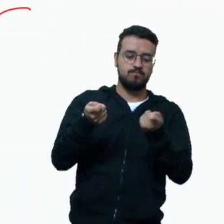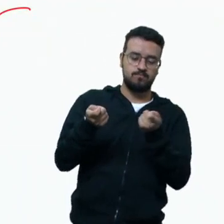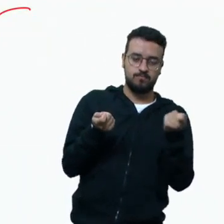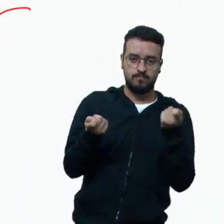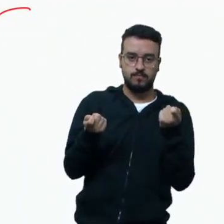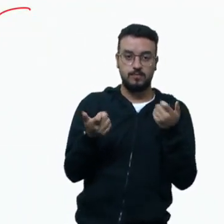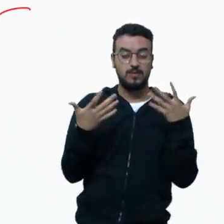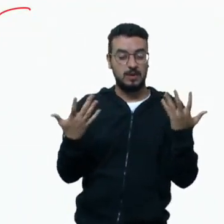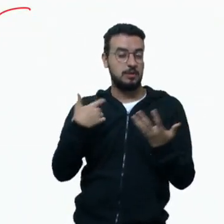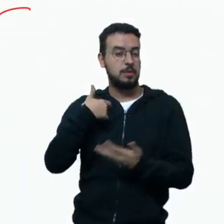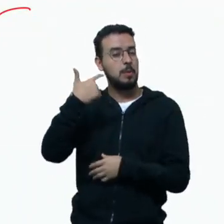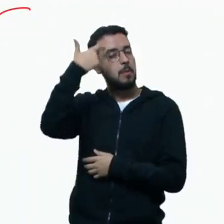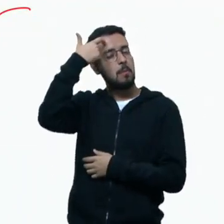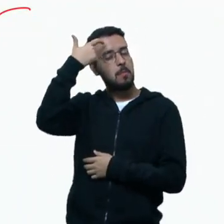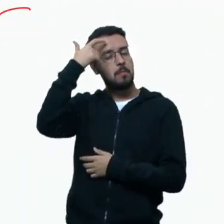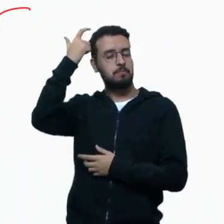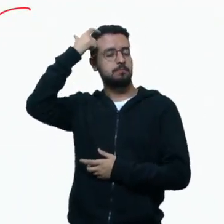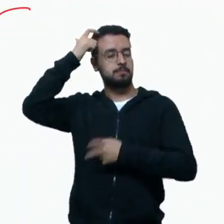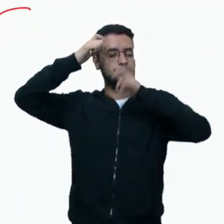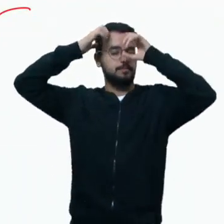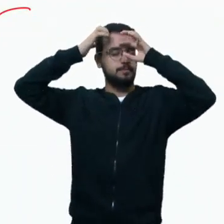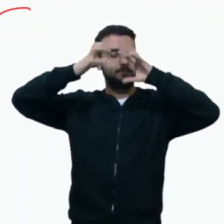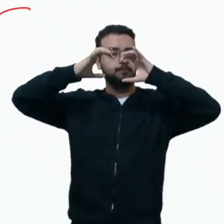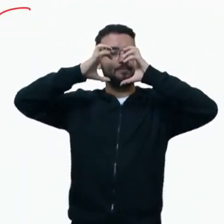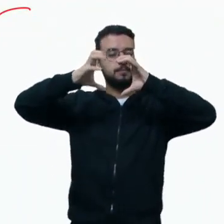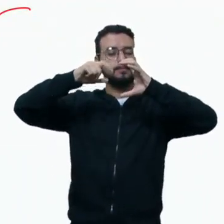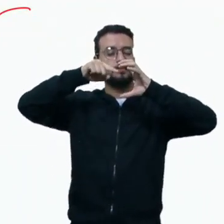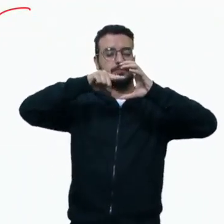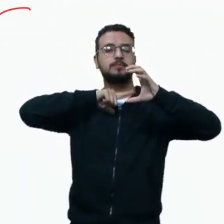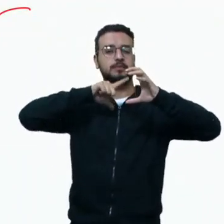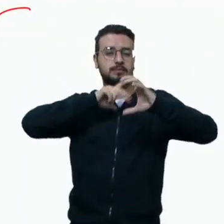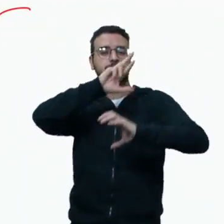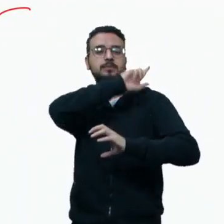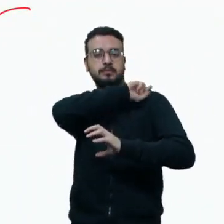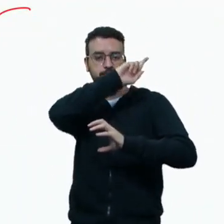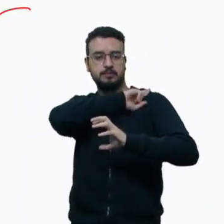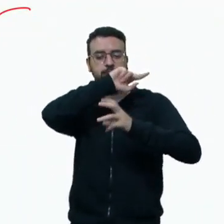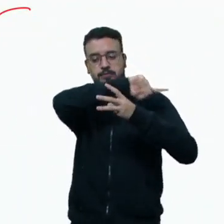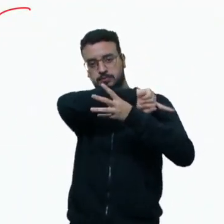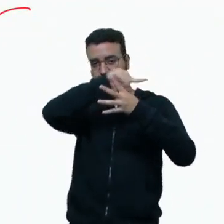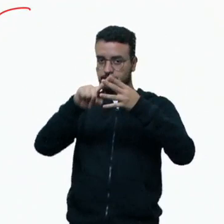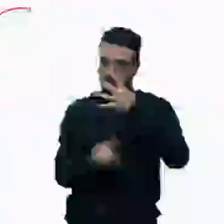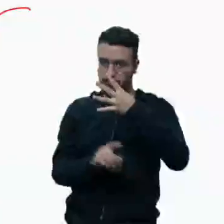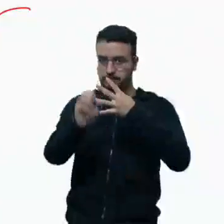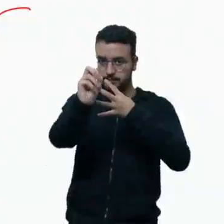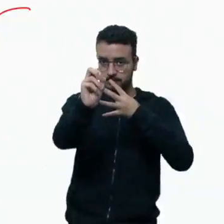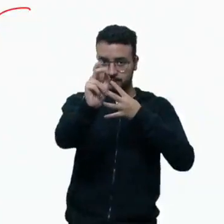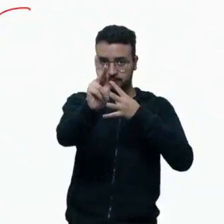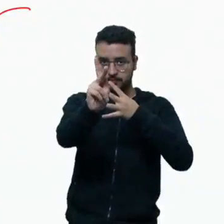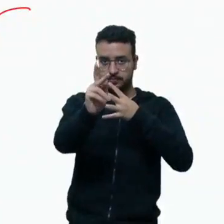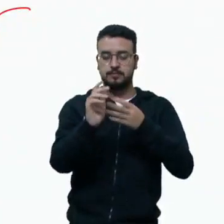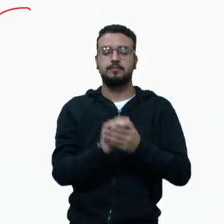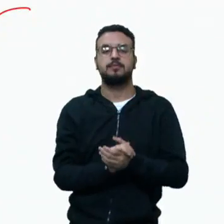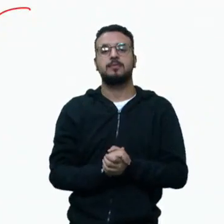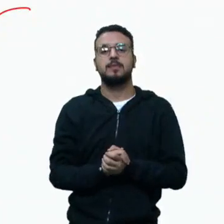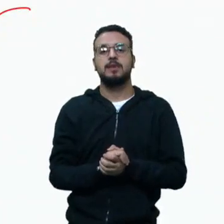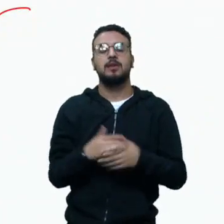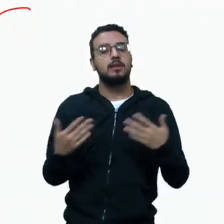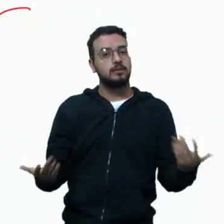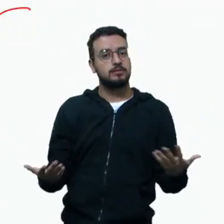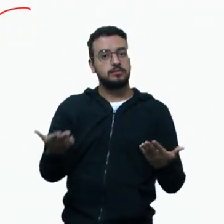Então, quando eu penso no córtex, eu tenho essas funções, ok? Bom, então